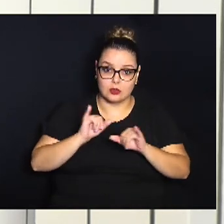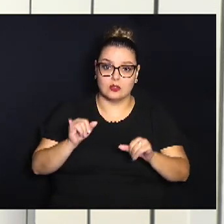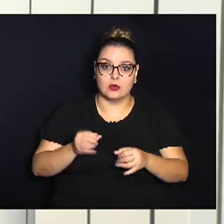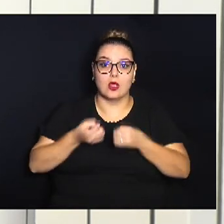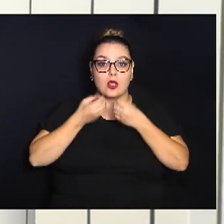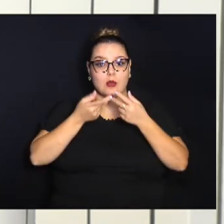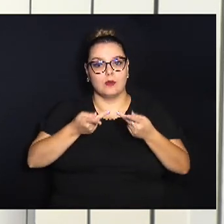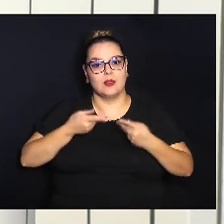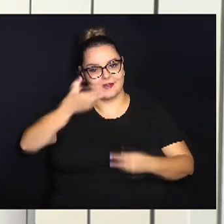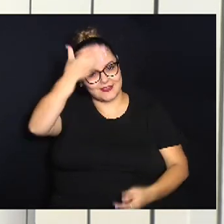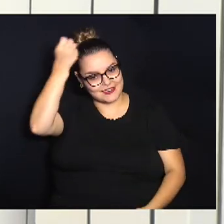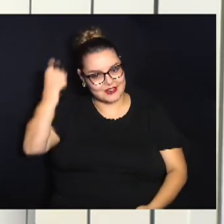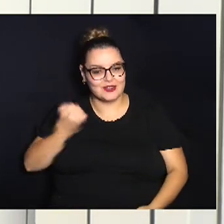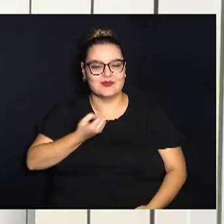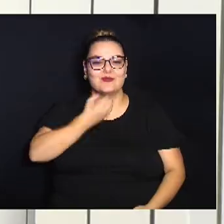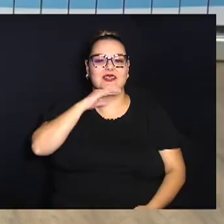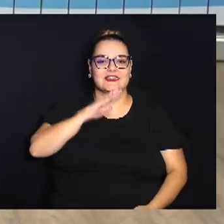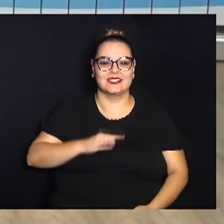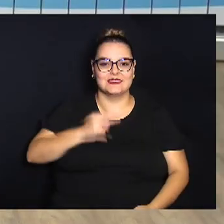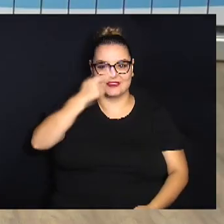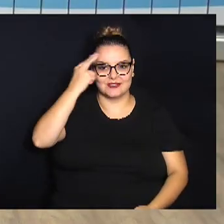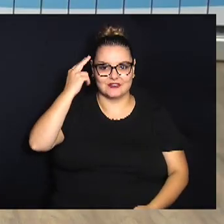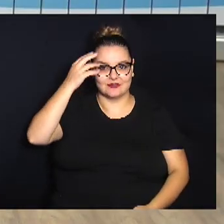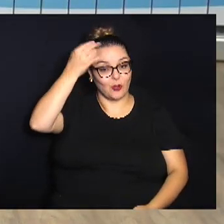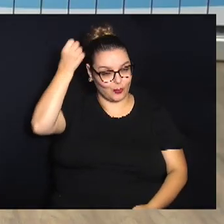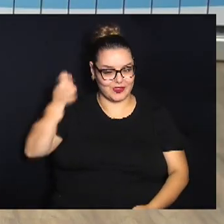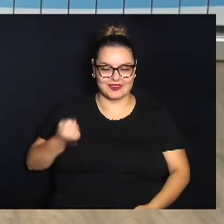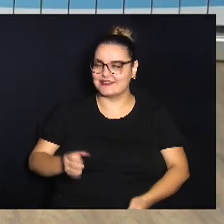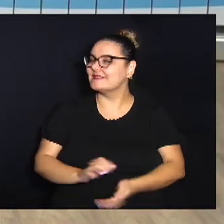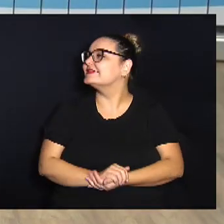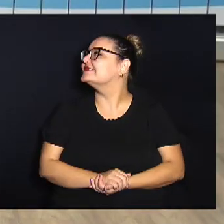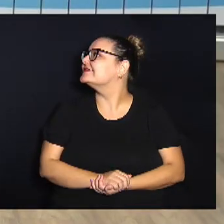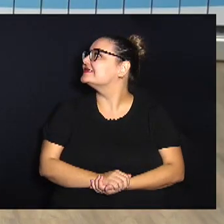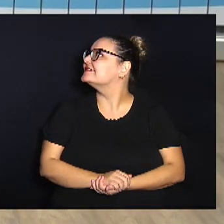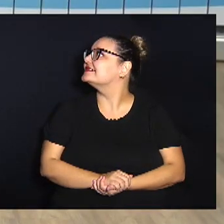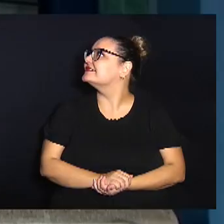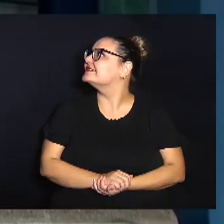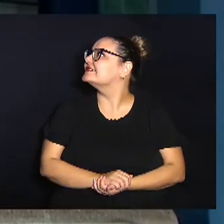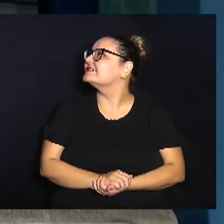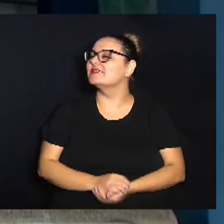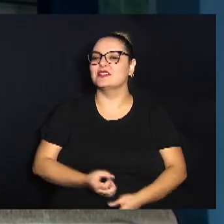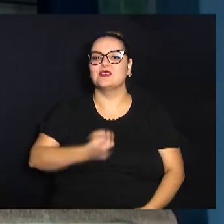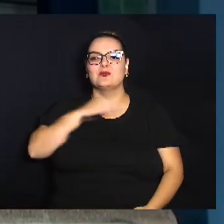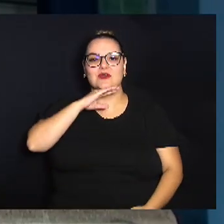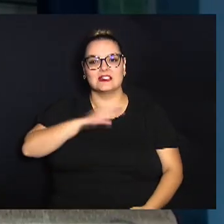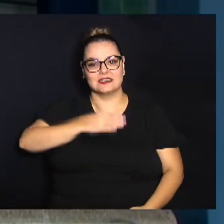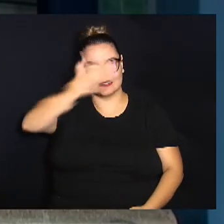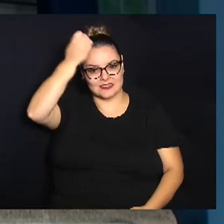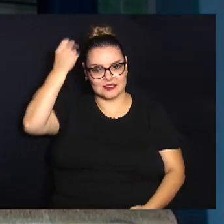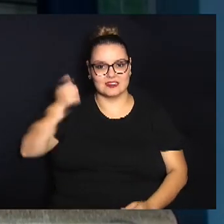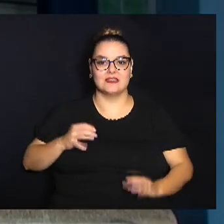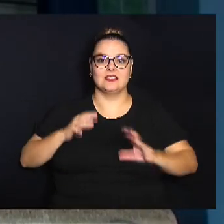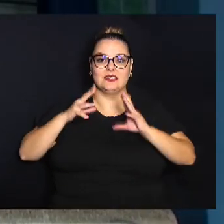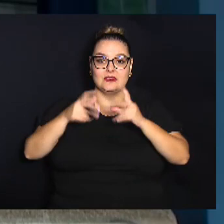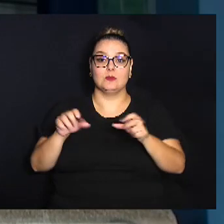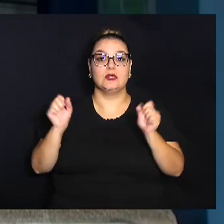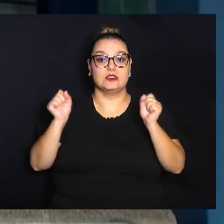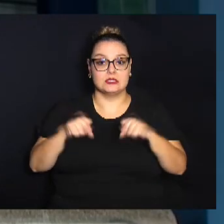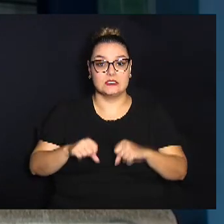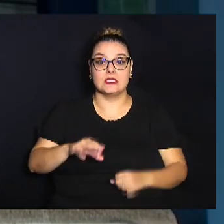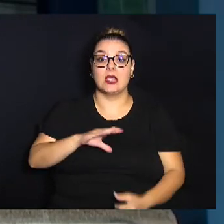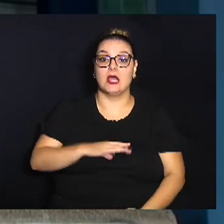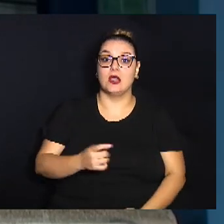Seja bem-vinda e boa tarde, Rúbia. Boa tarde para você, Gabriel. Boa tarde a todos. Sim,